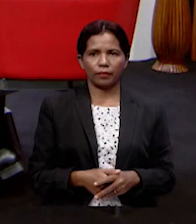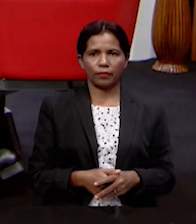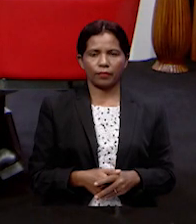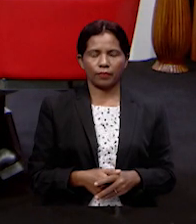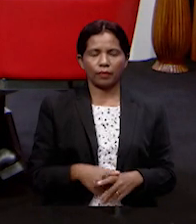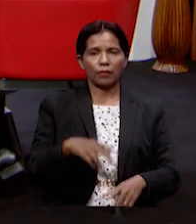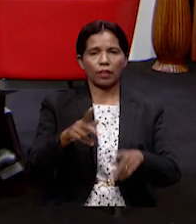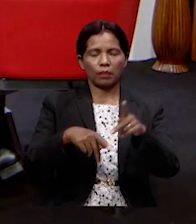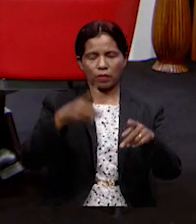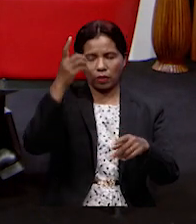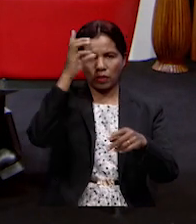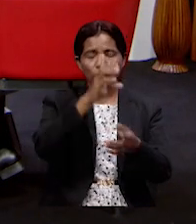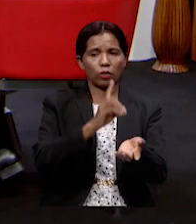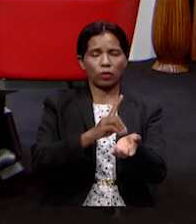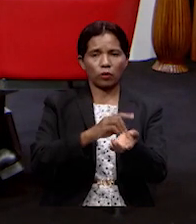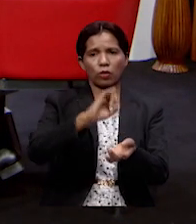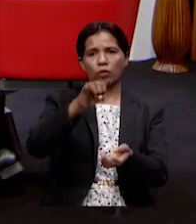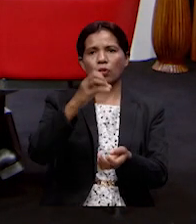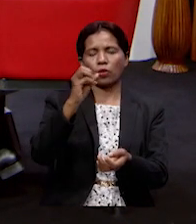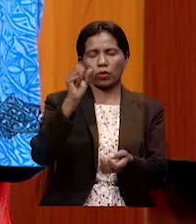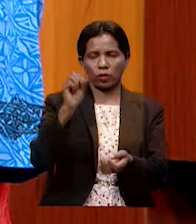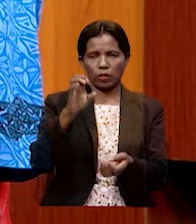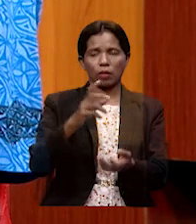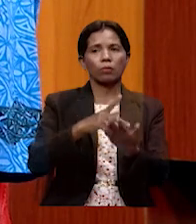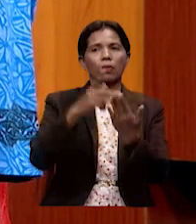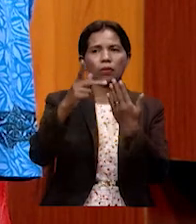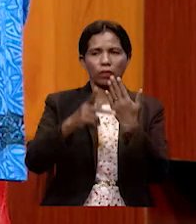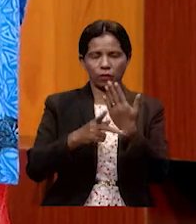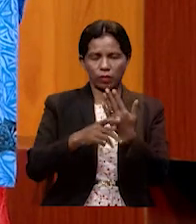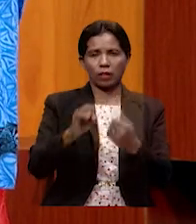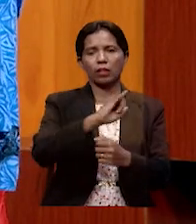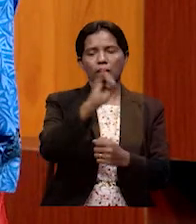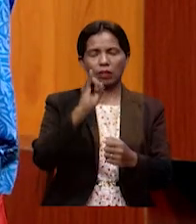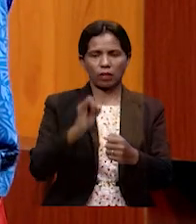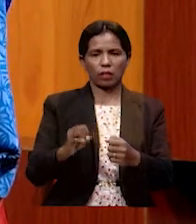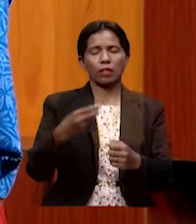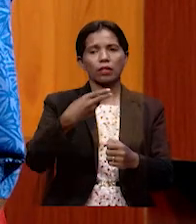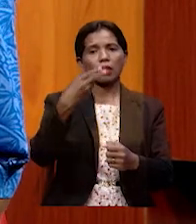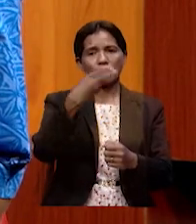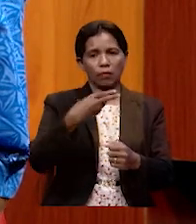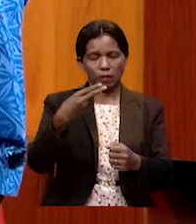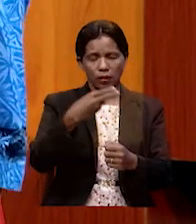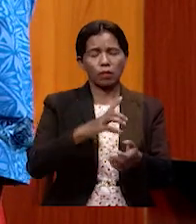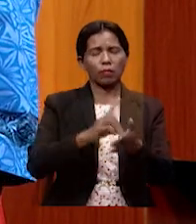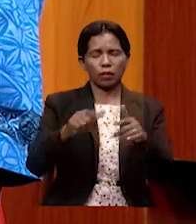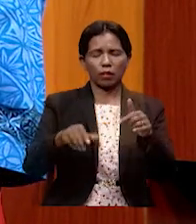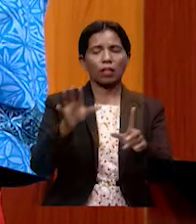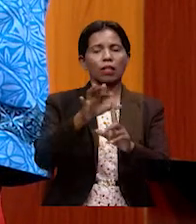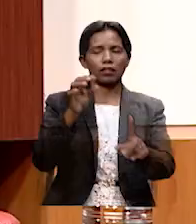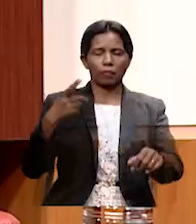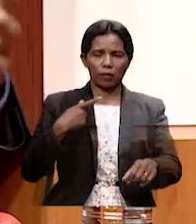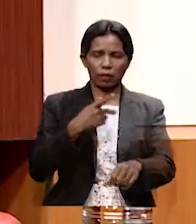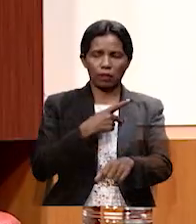Academista UNT, Dr. José António da Costa, é o programa Grande Entrevista, Estúdio 2 EGM, quinta semana, né, até tem. Eleição parlamentar, anessa